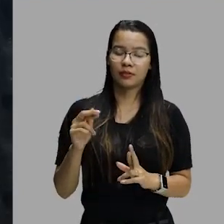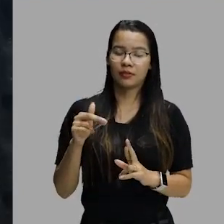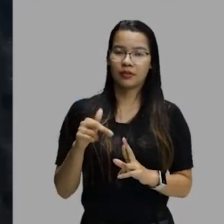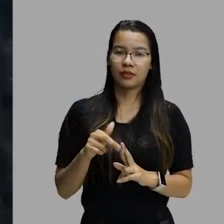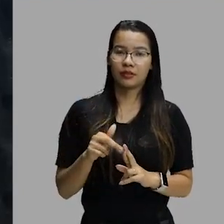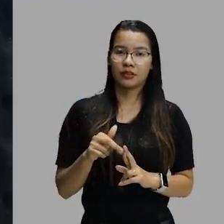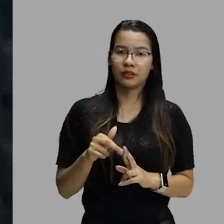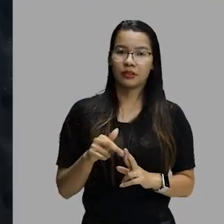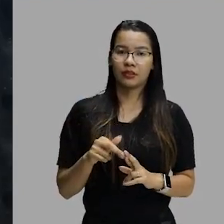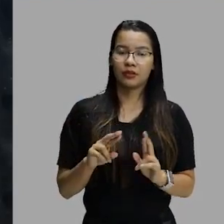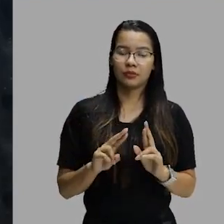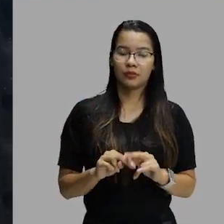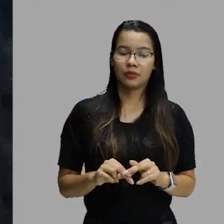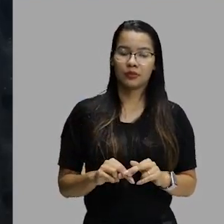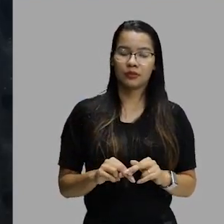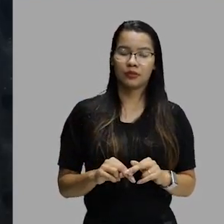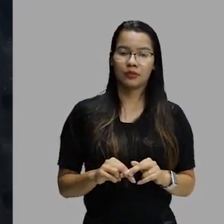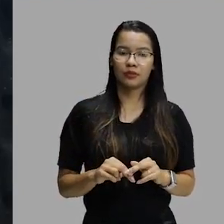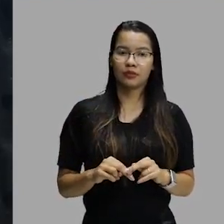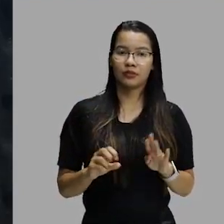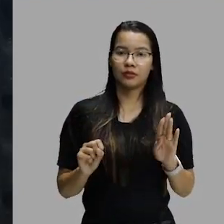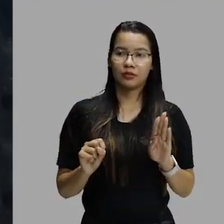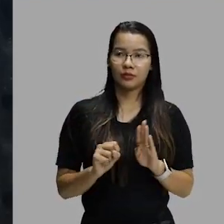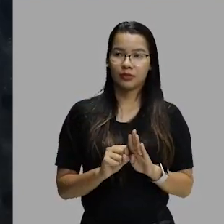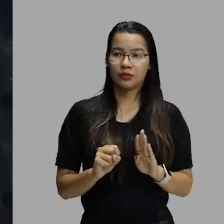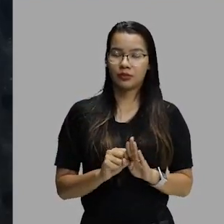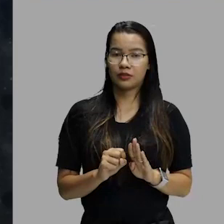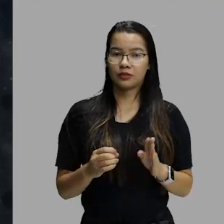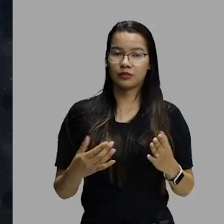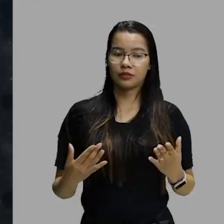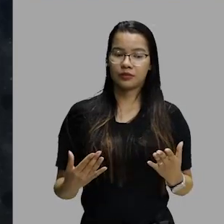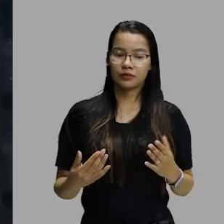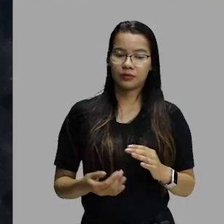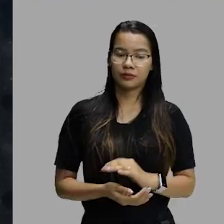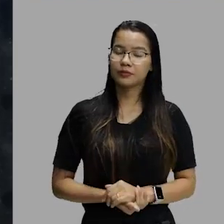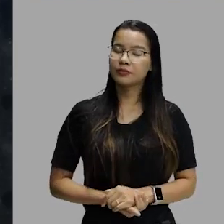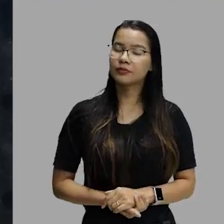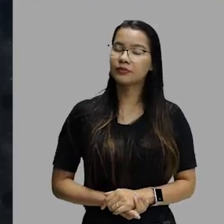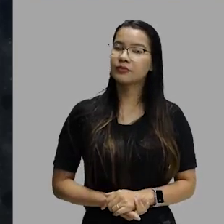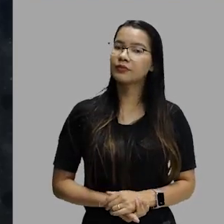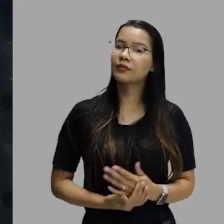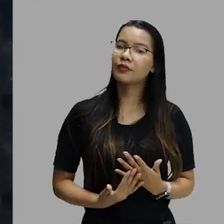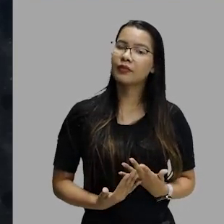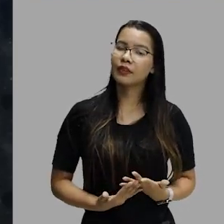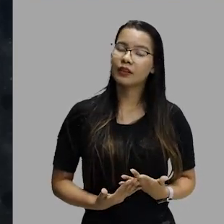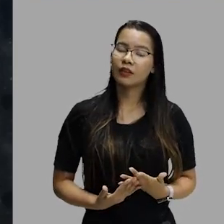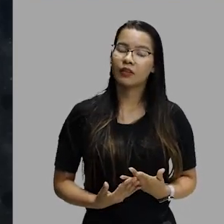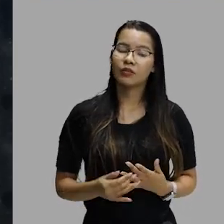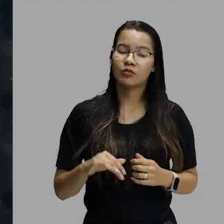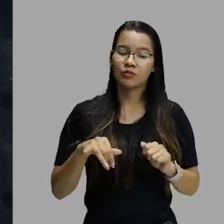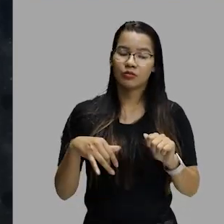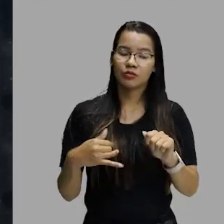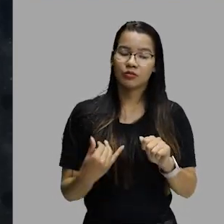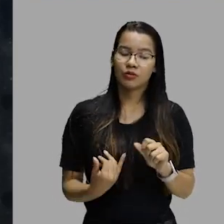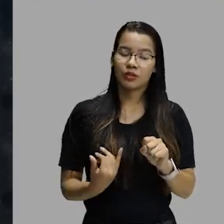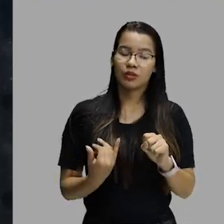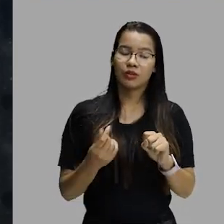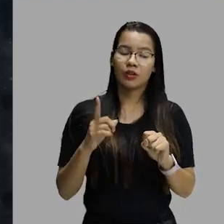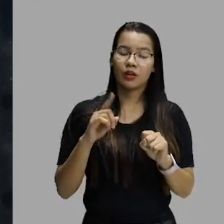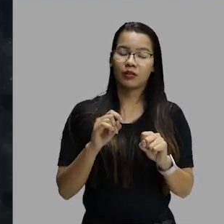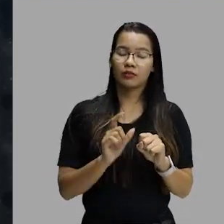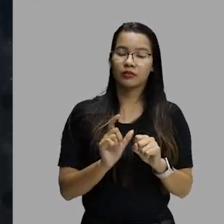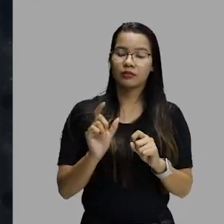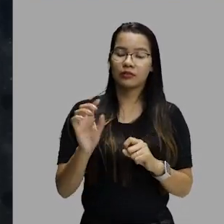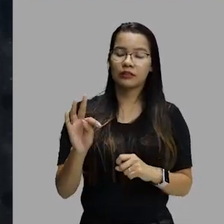pelo substantivo, no caso, Marcos, certo? Então, o sujeito é o termo da